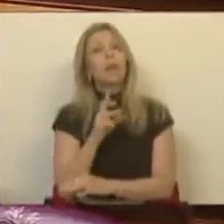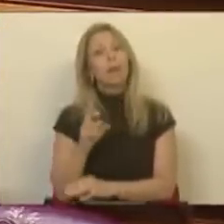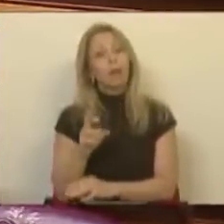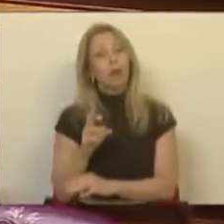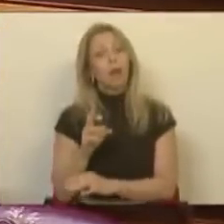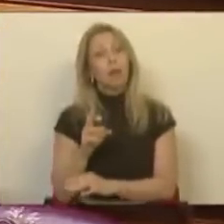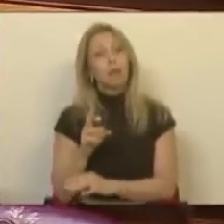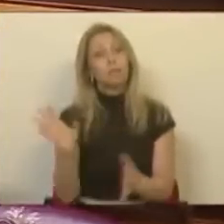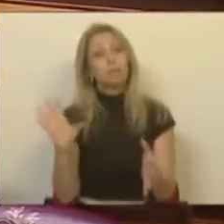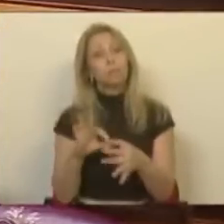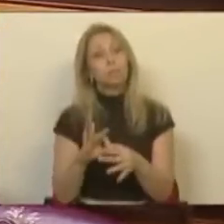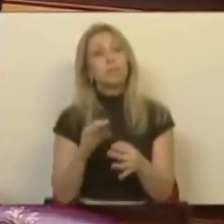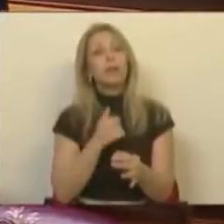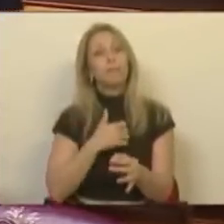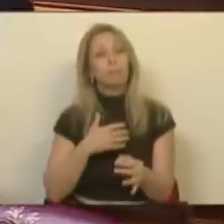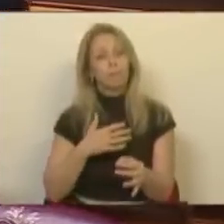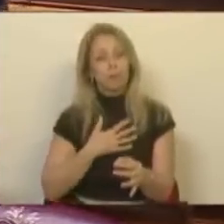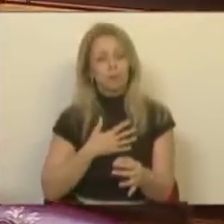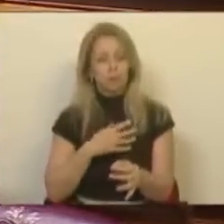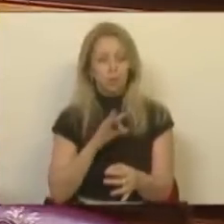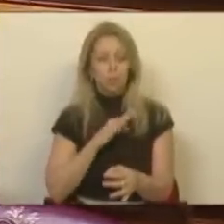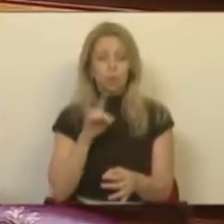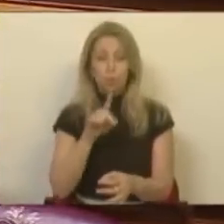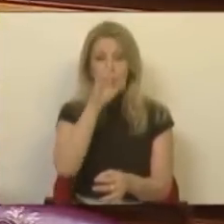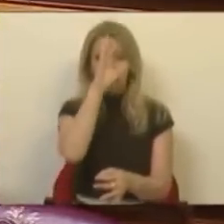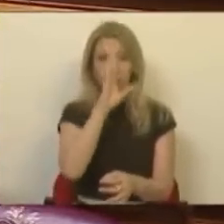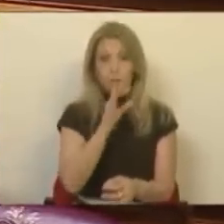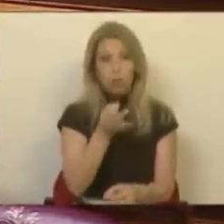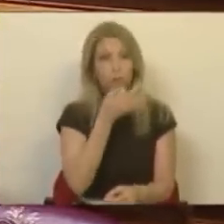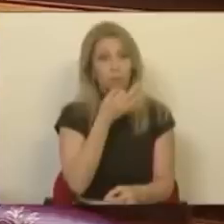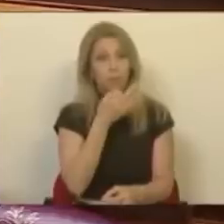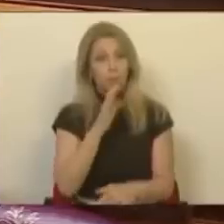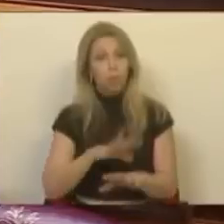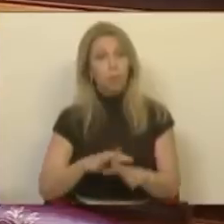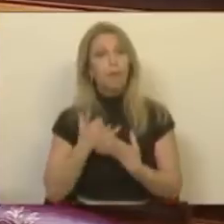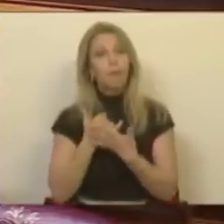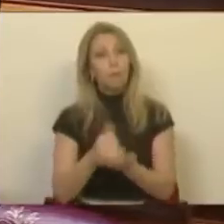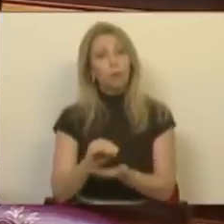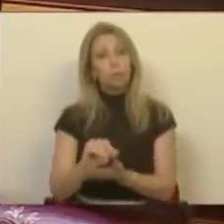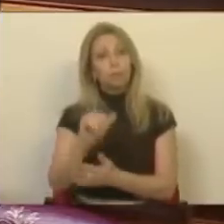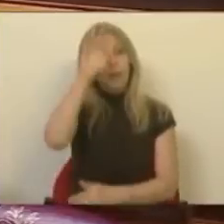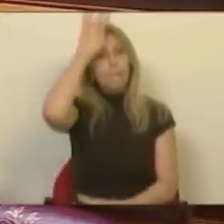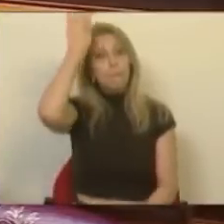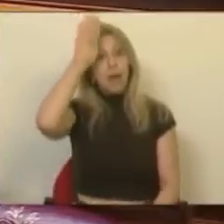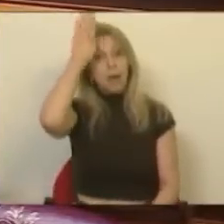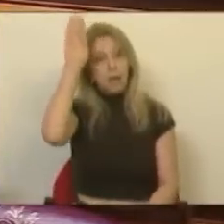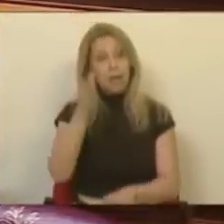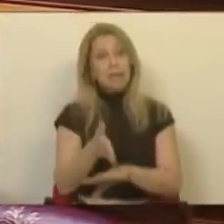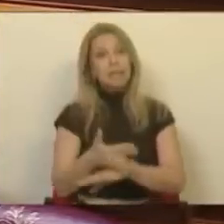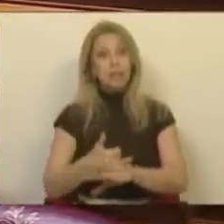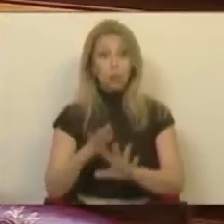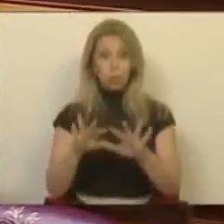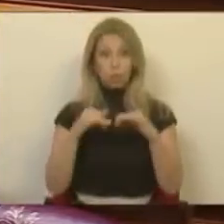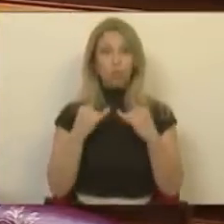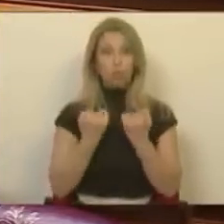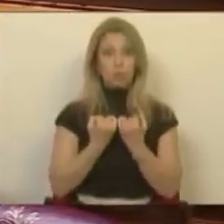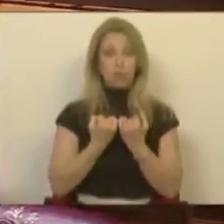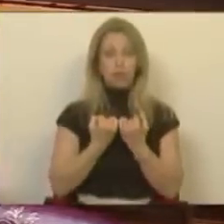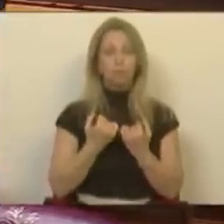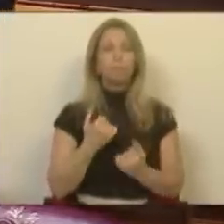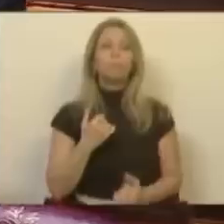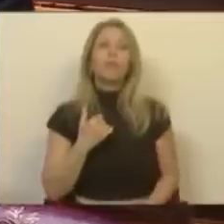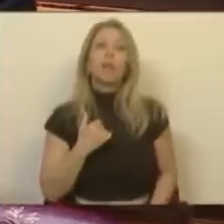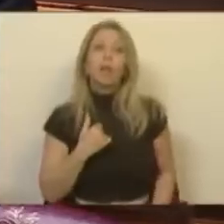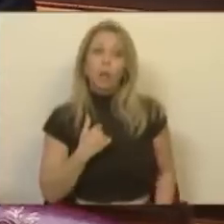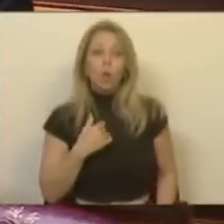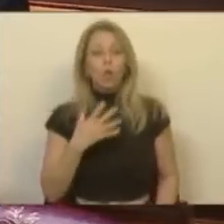às empresas o senhor primeiro ministro falou no apoio do distrito Braga ao setor social eu gostaria